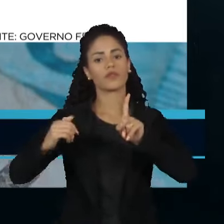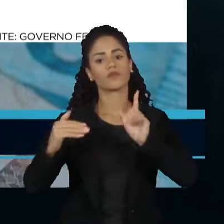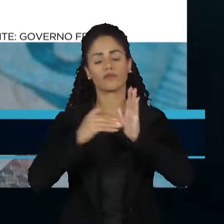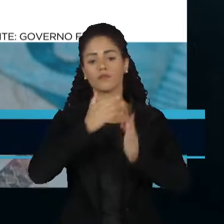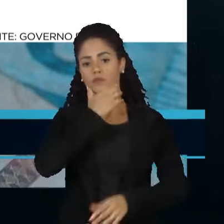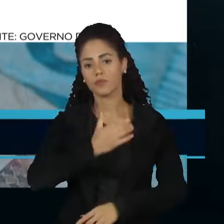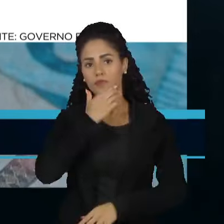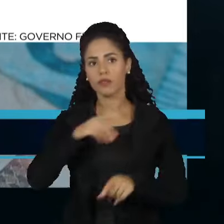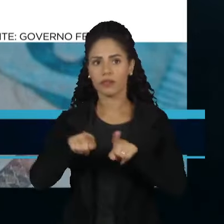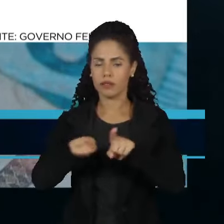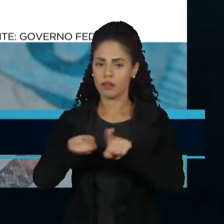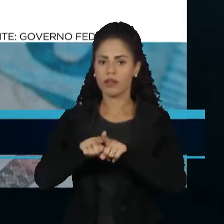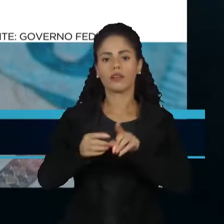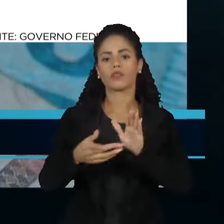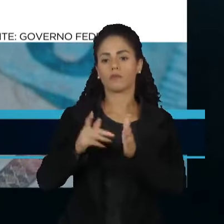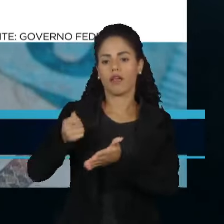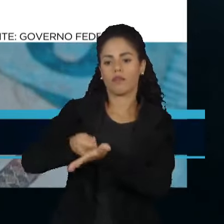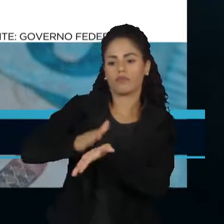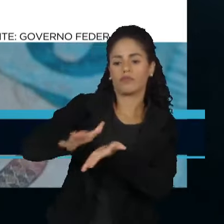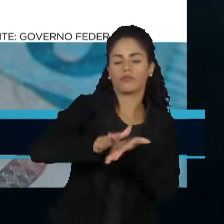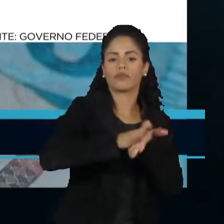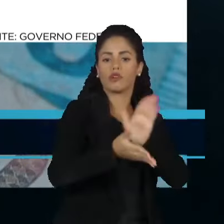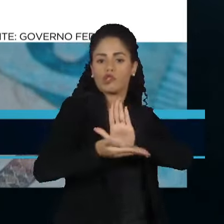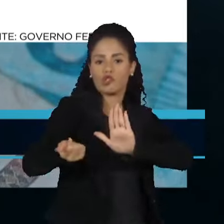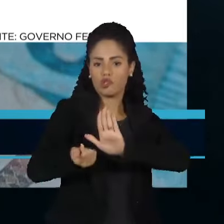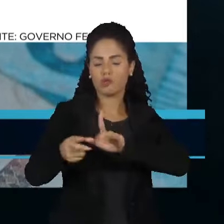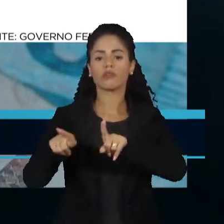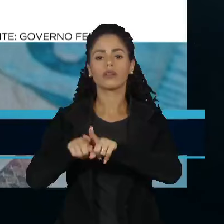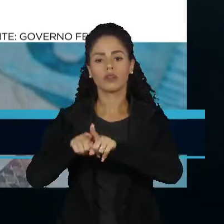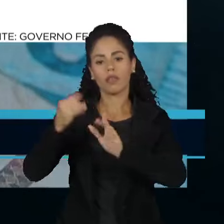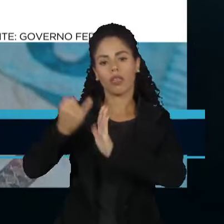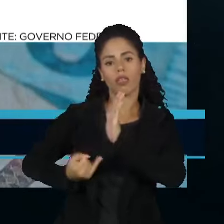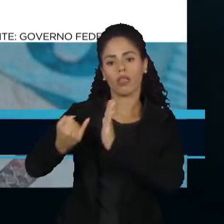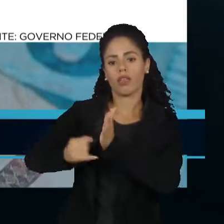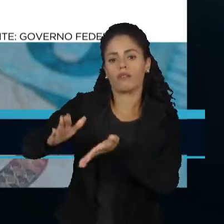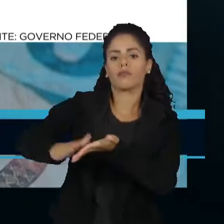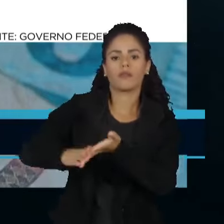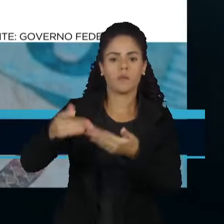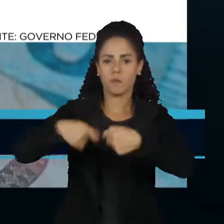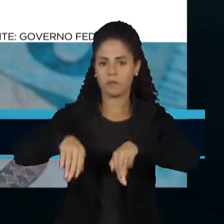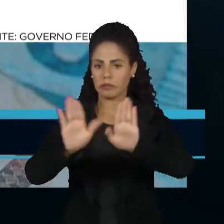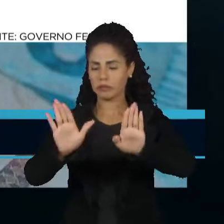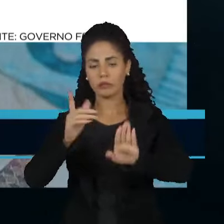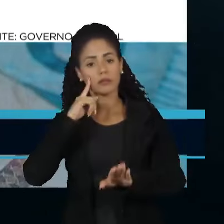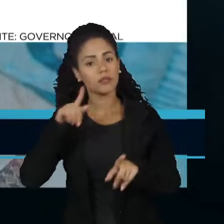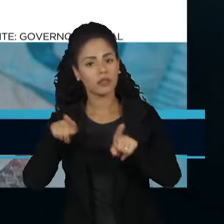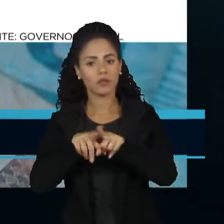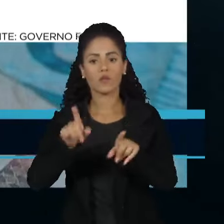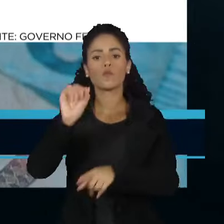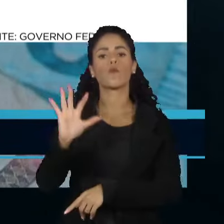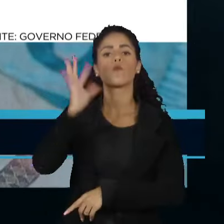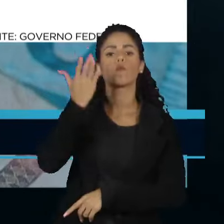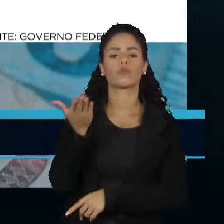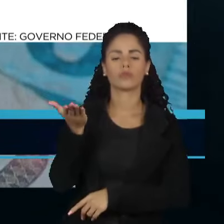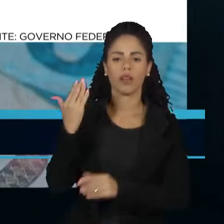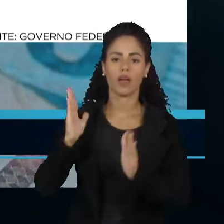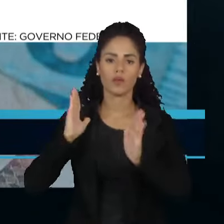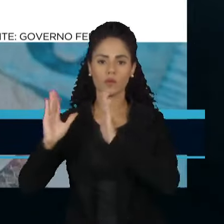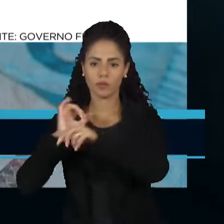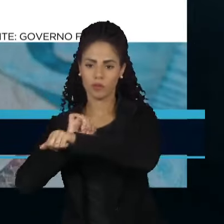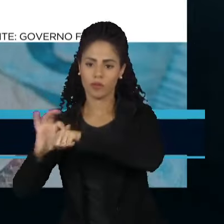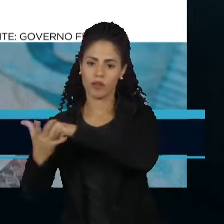de despesas extraordinárias e renúncias fiscais com o estado do marco fiscal, a exemplo do que aconteceu durante a